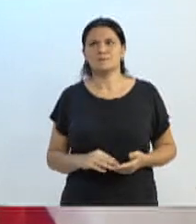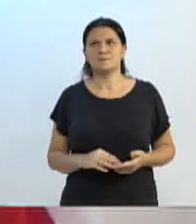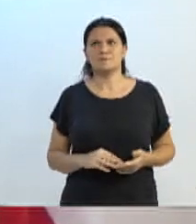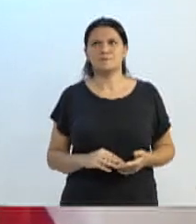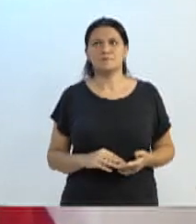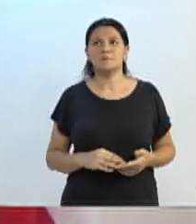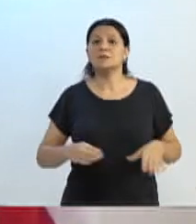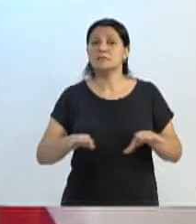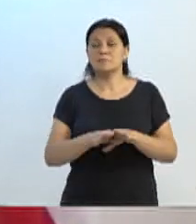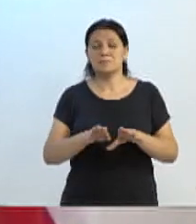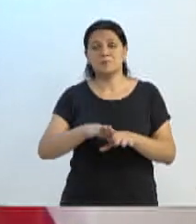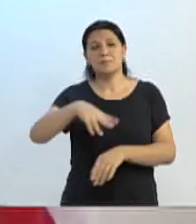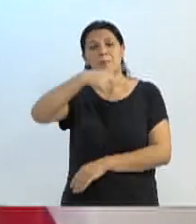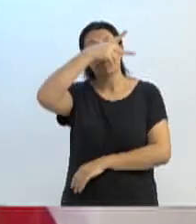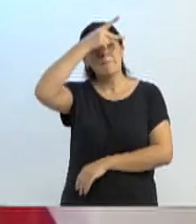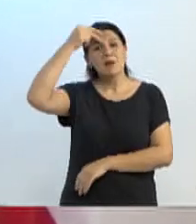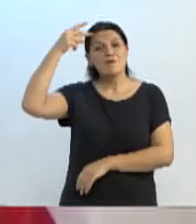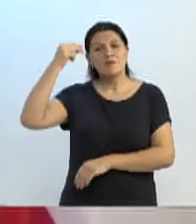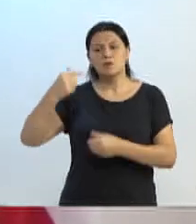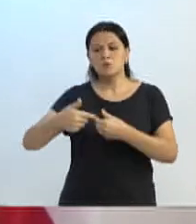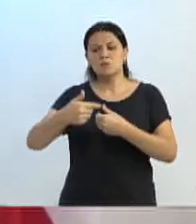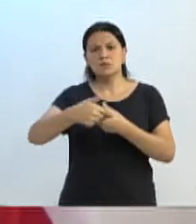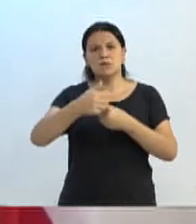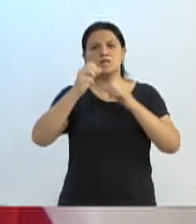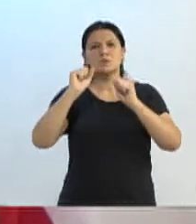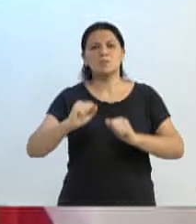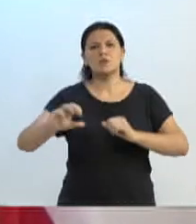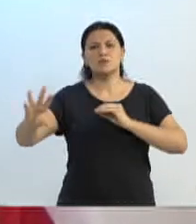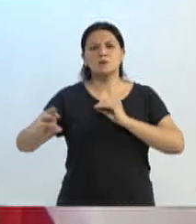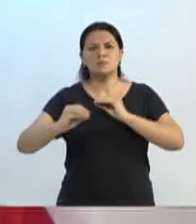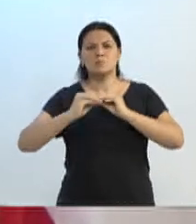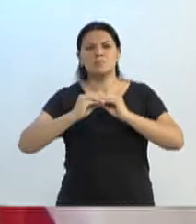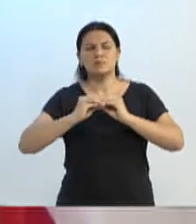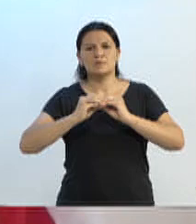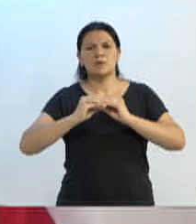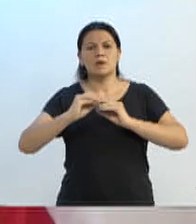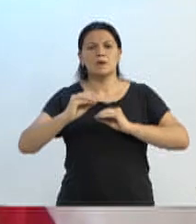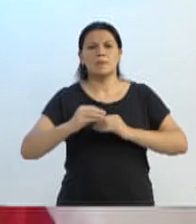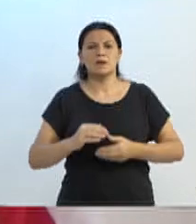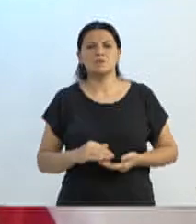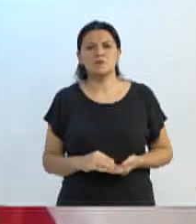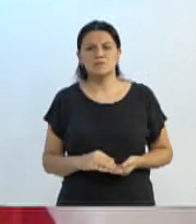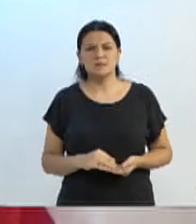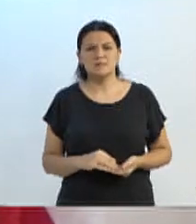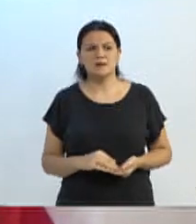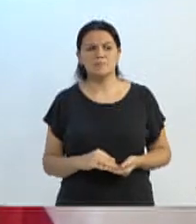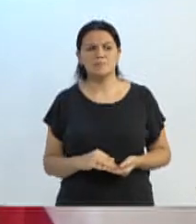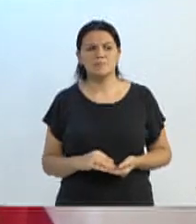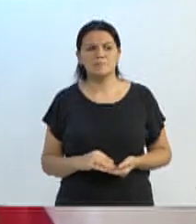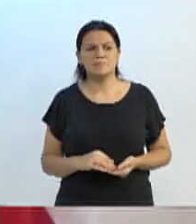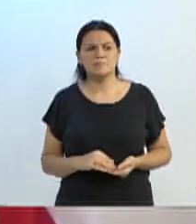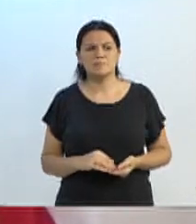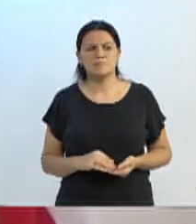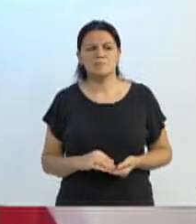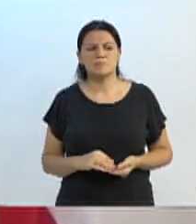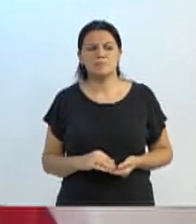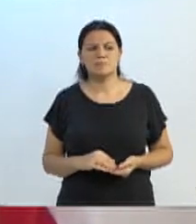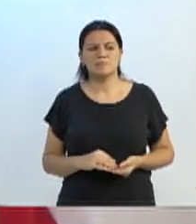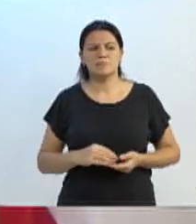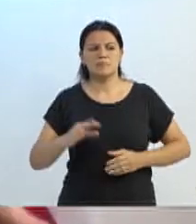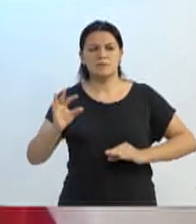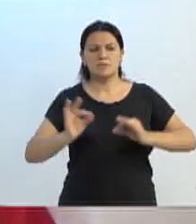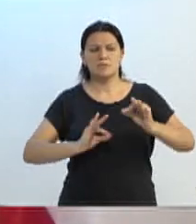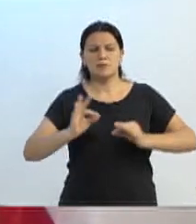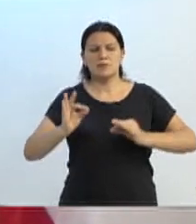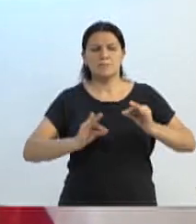aos prefeitos para que possa incluir no plano de imunização quais são os riscos, quais são